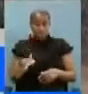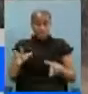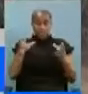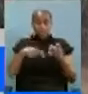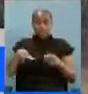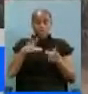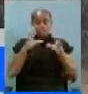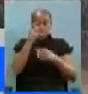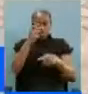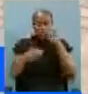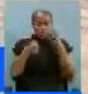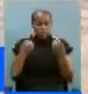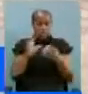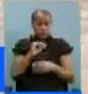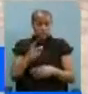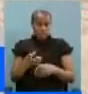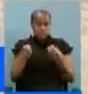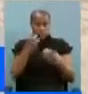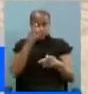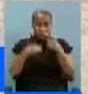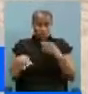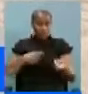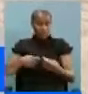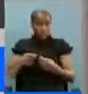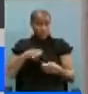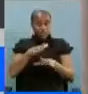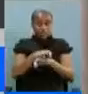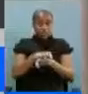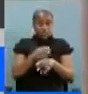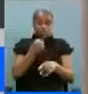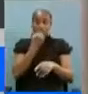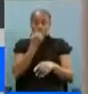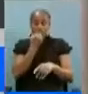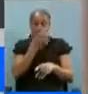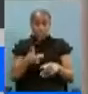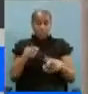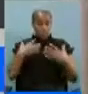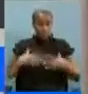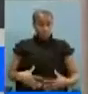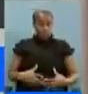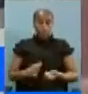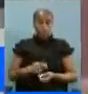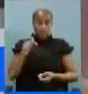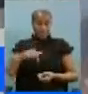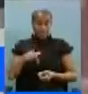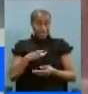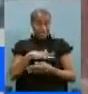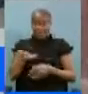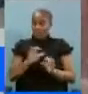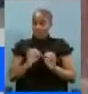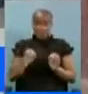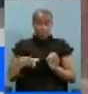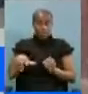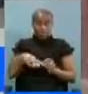mais populoso de São Vicente, há mais gente a vender hortaliças, peixes, frutas e até vestuários. Aqui não há espaço para